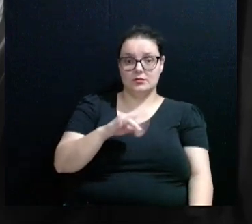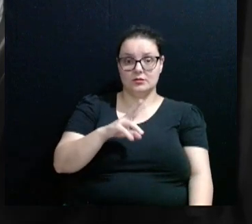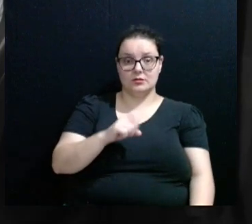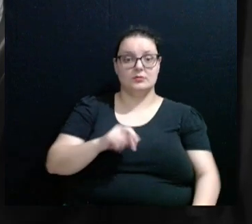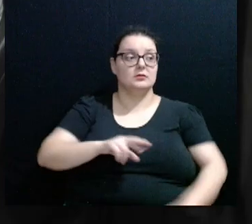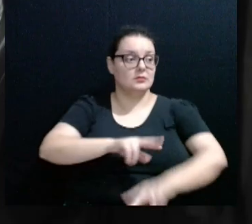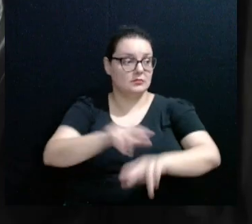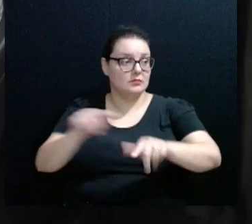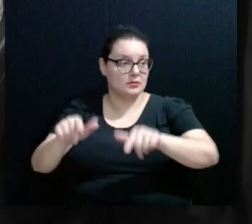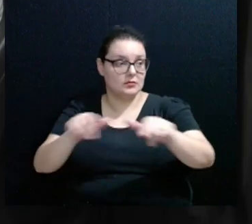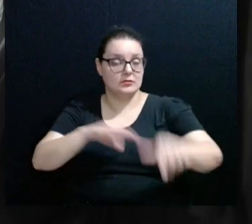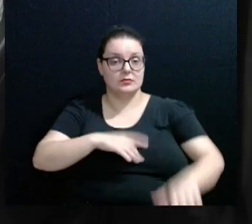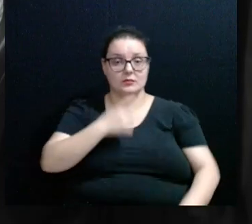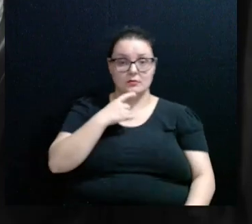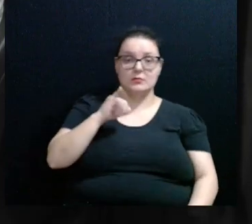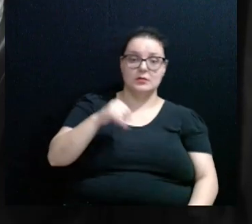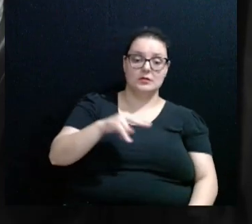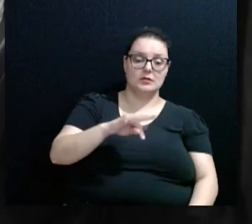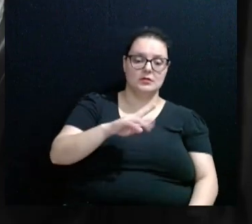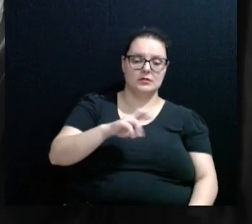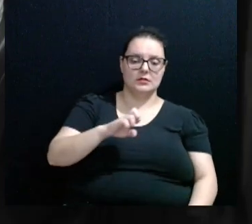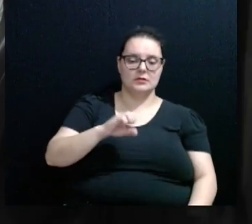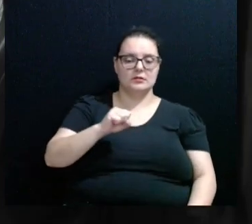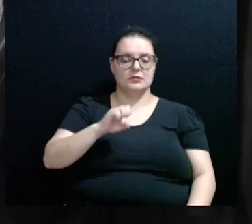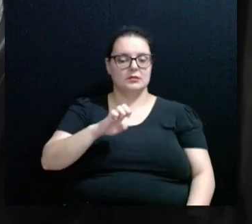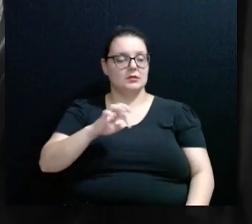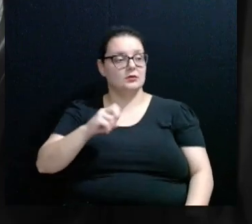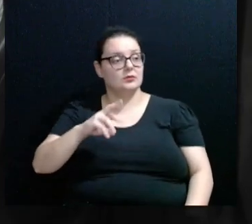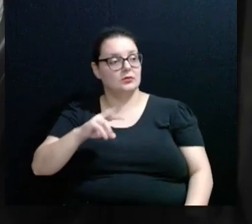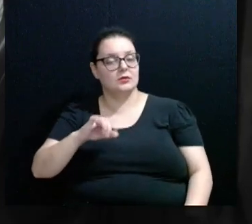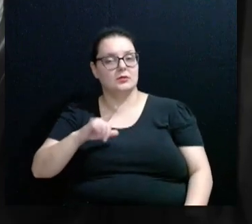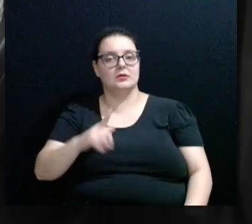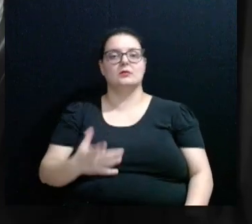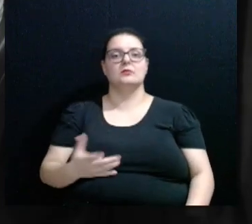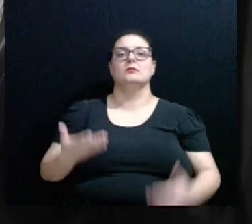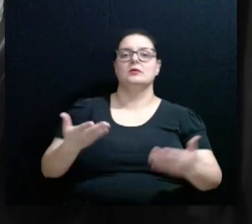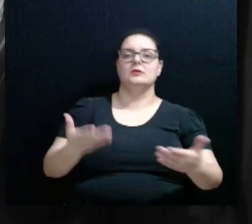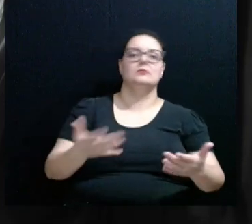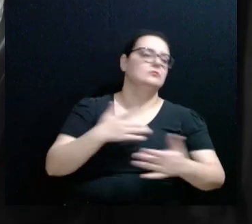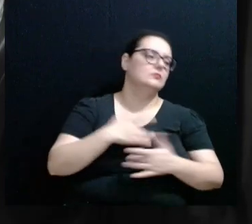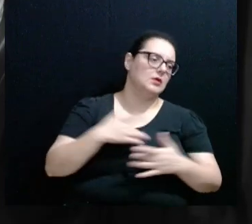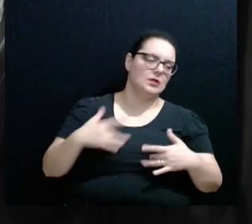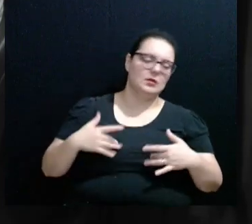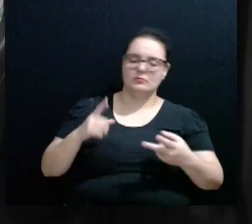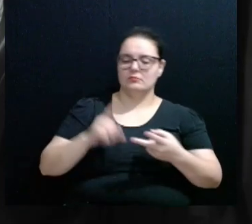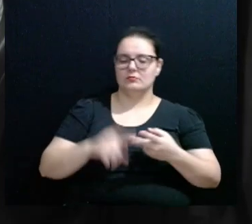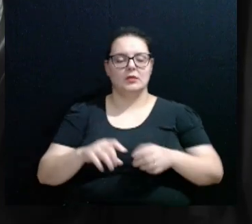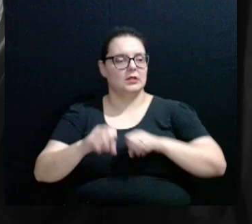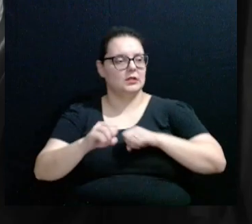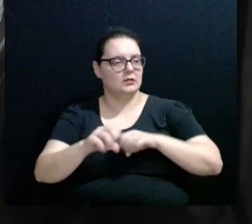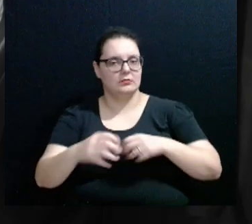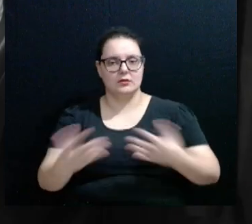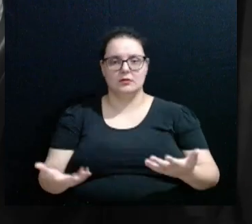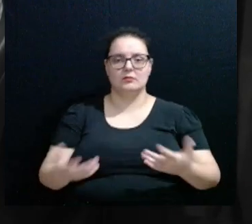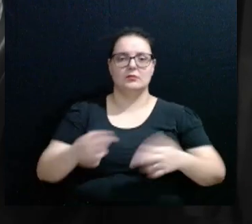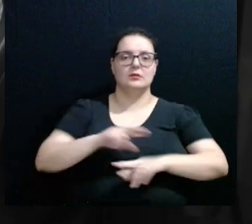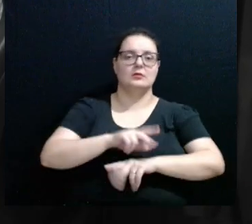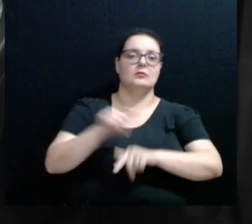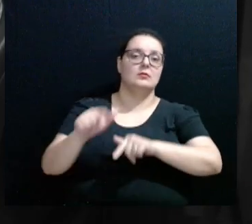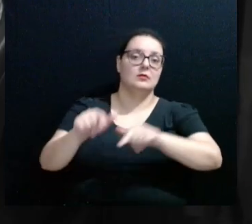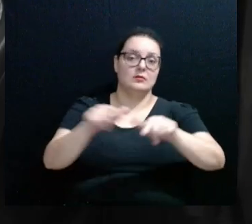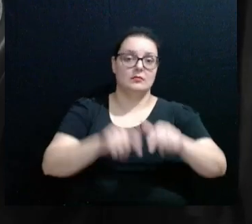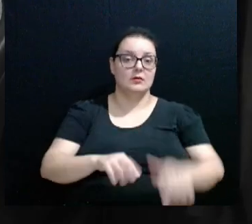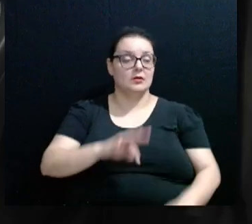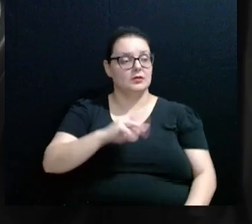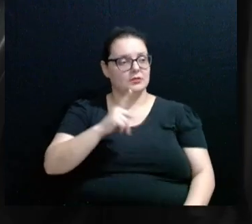essa questão intersetorial de você estar ali colocando, seja na saúde, na educação, em tantas outras áreas.